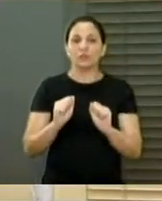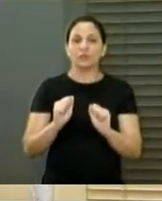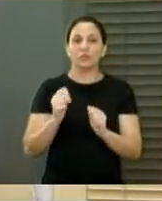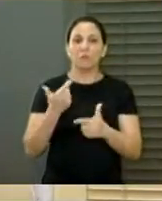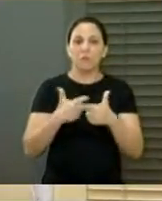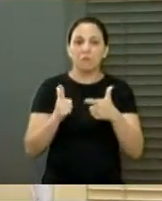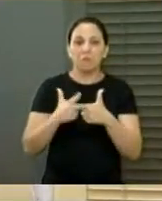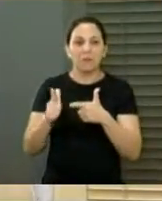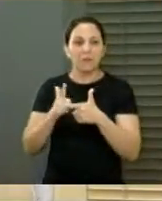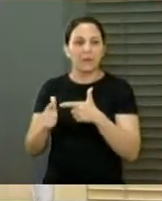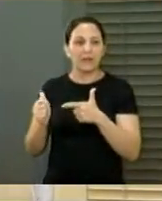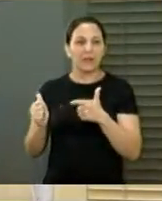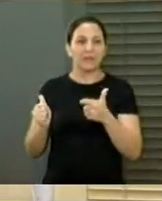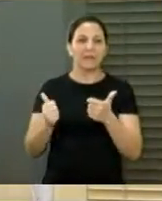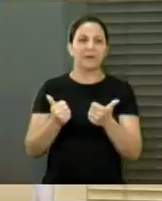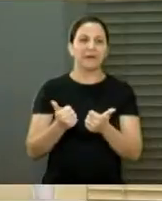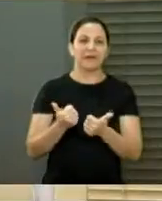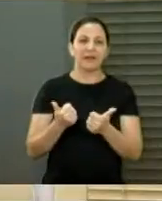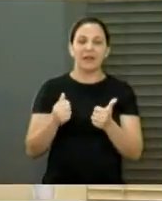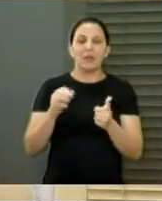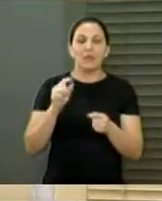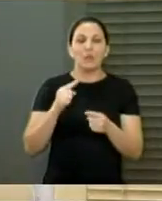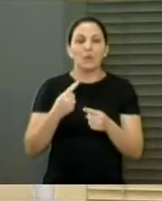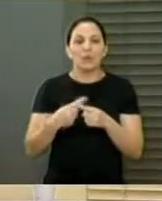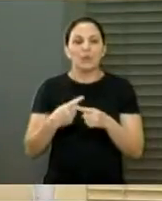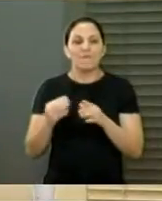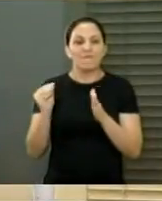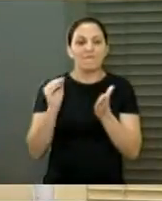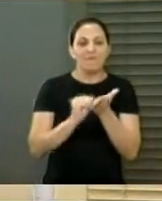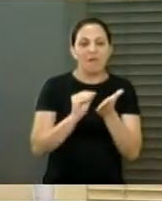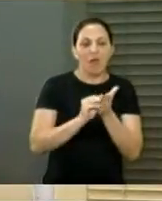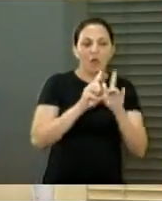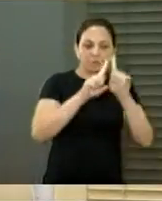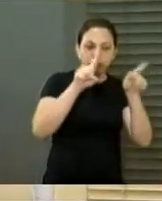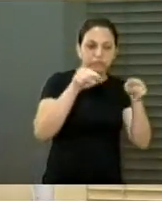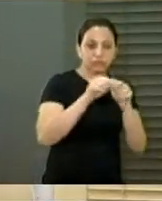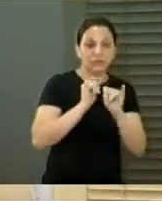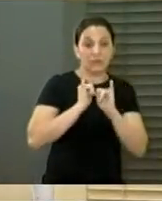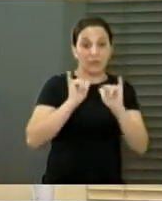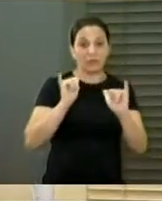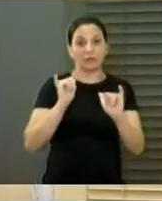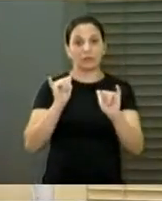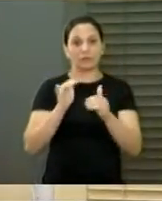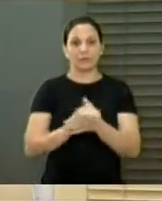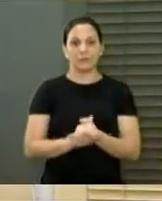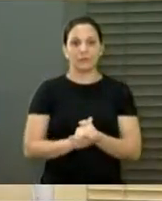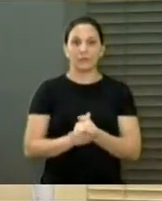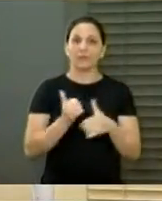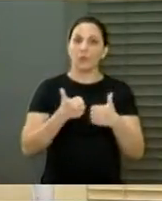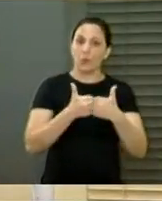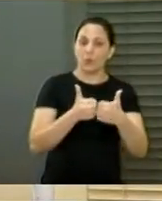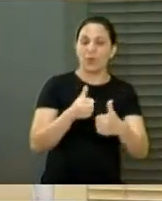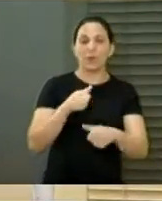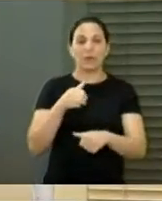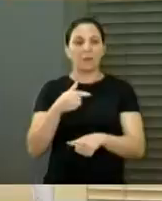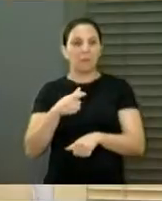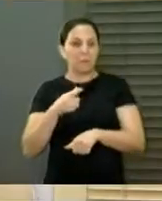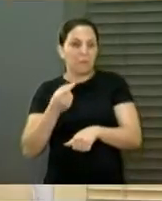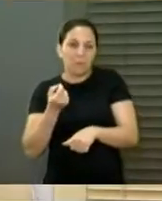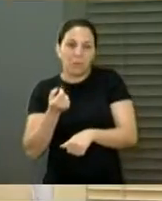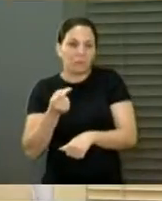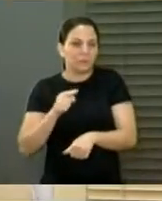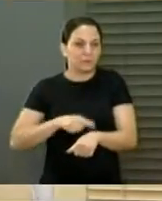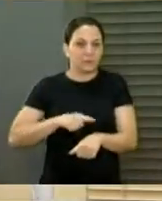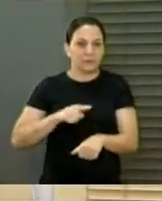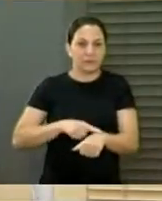acidentes podem ser provocados pela falta de sinalização. Tive a oportunidade de acompanhar por alguns minutos o funcionamento